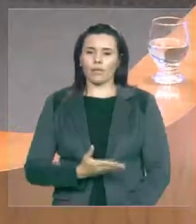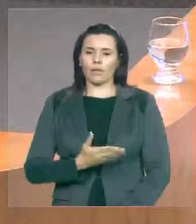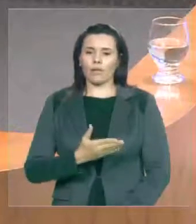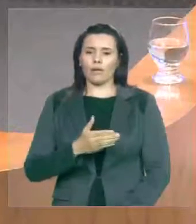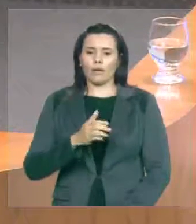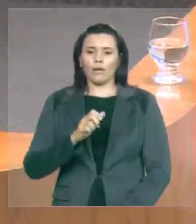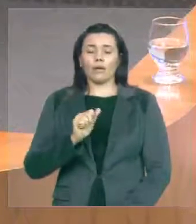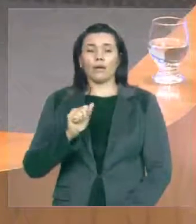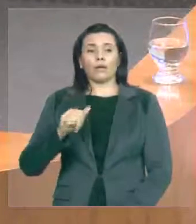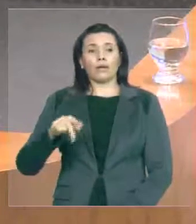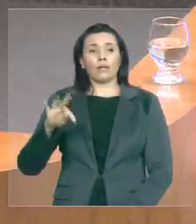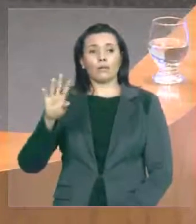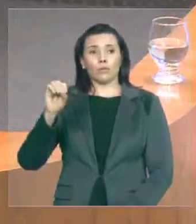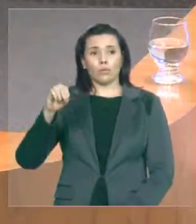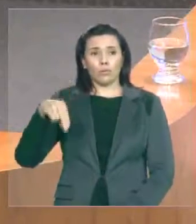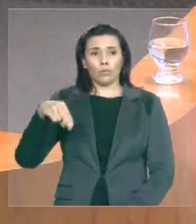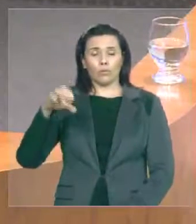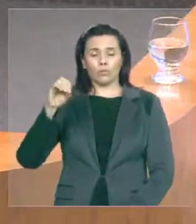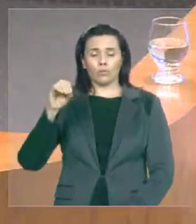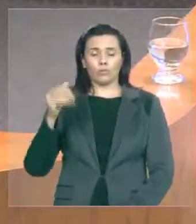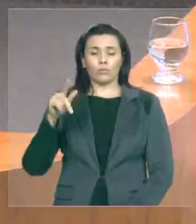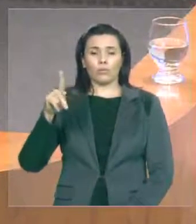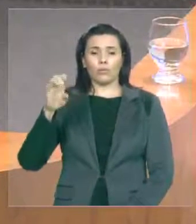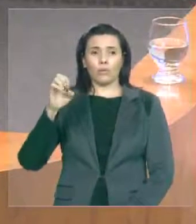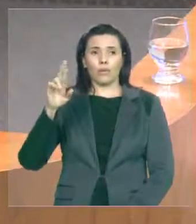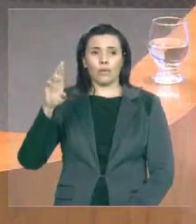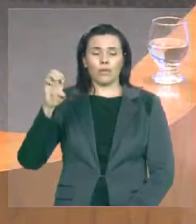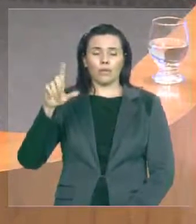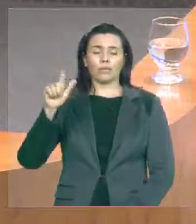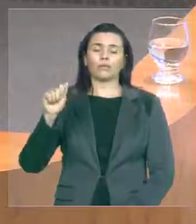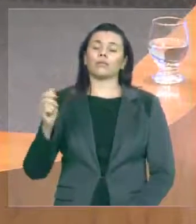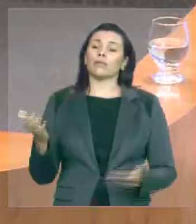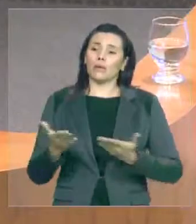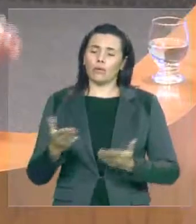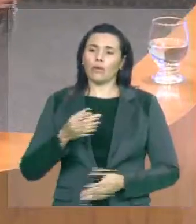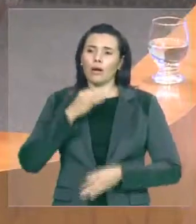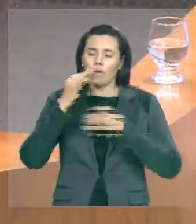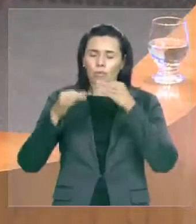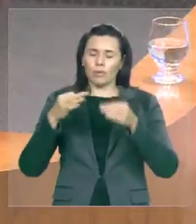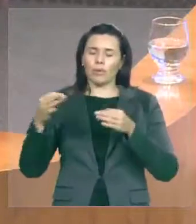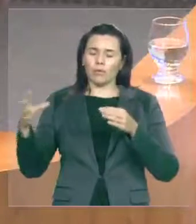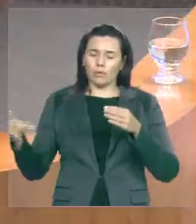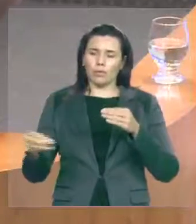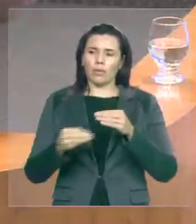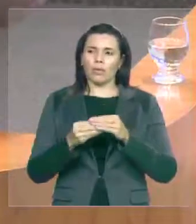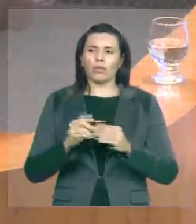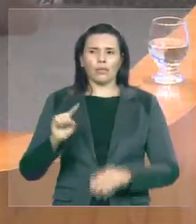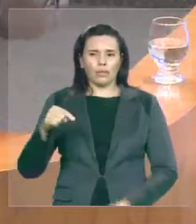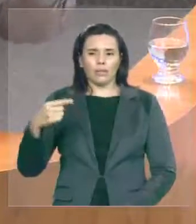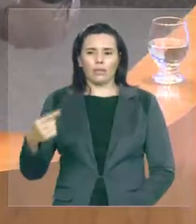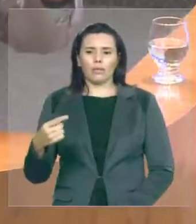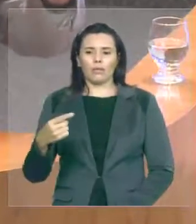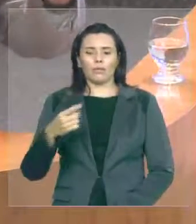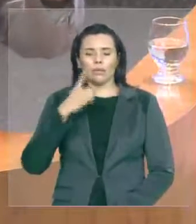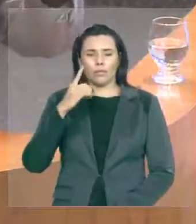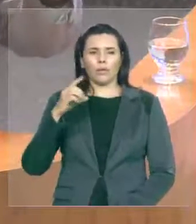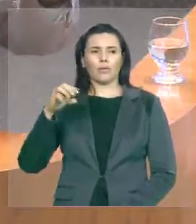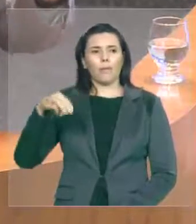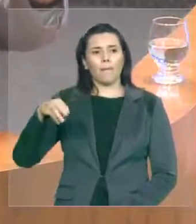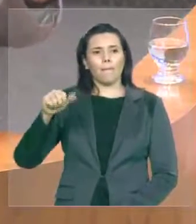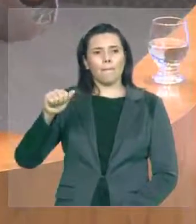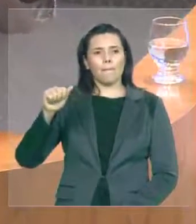a parte ao nobre deputado professor Marco Aurélio. Para dizer,